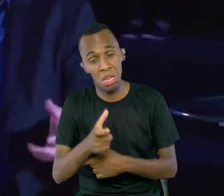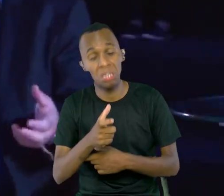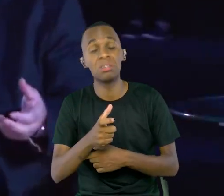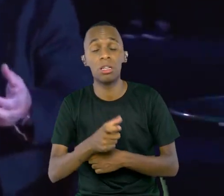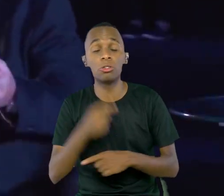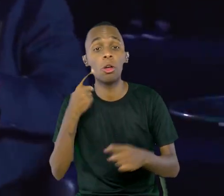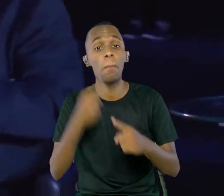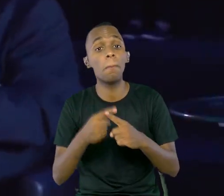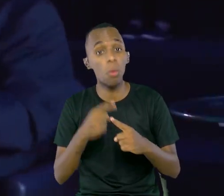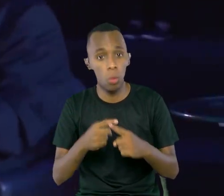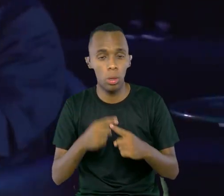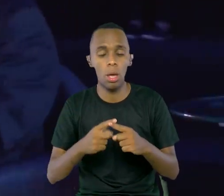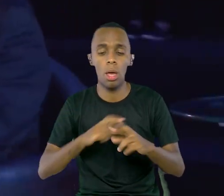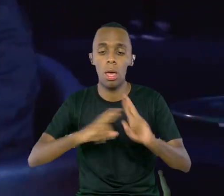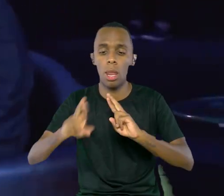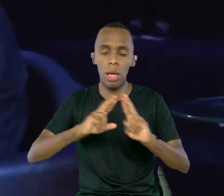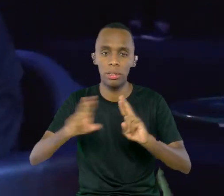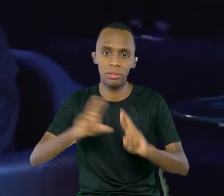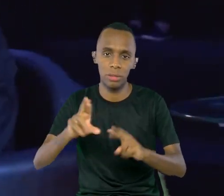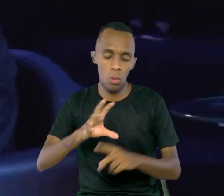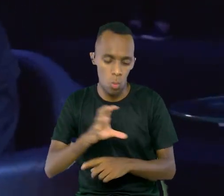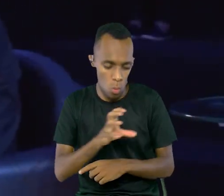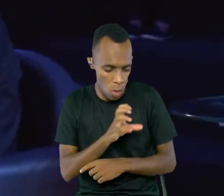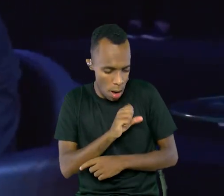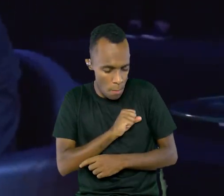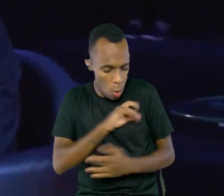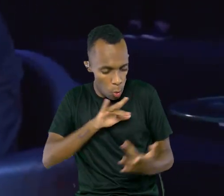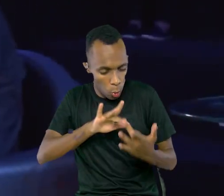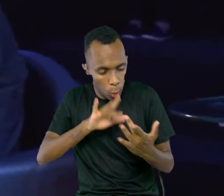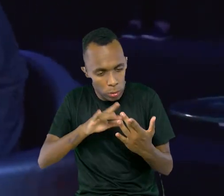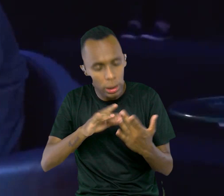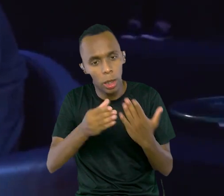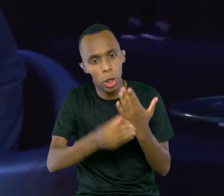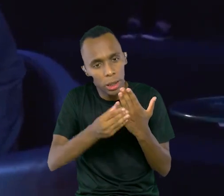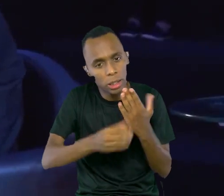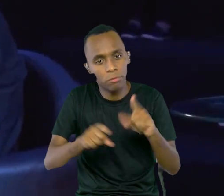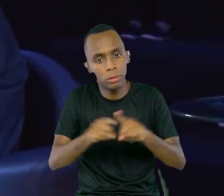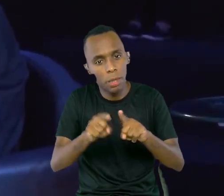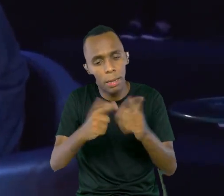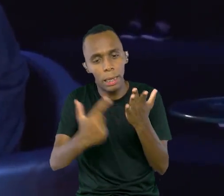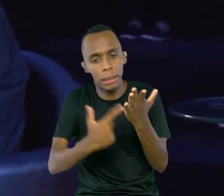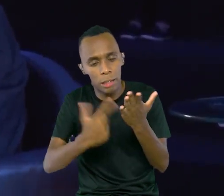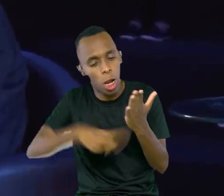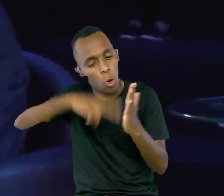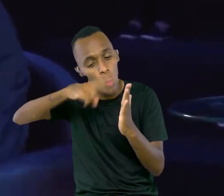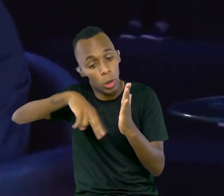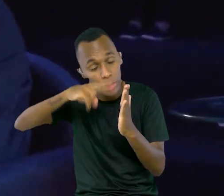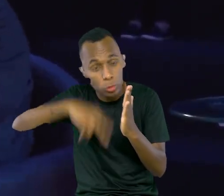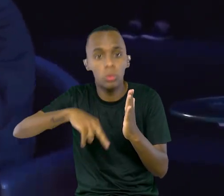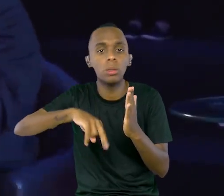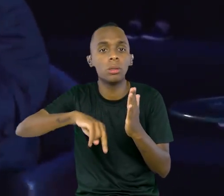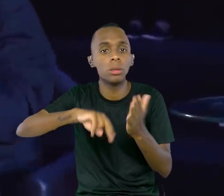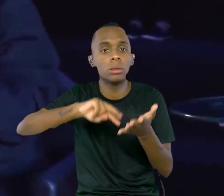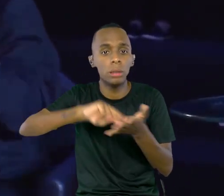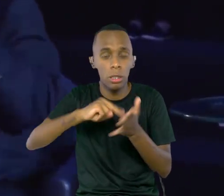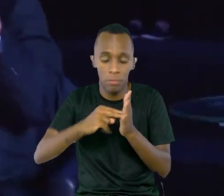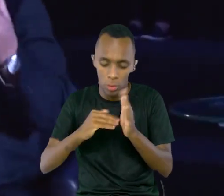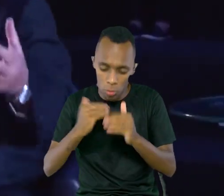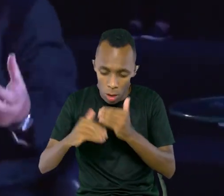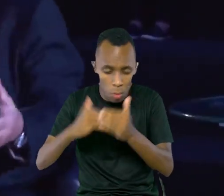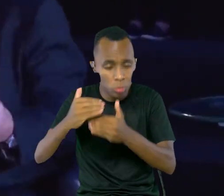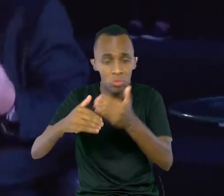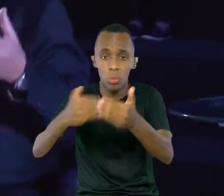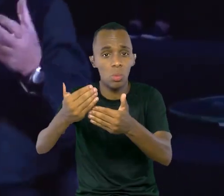E é interessante porque a relação amorosa com os livros, com a literatura, com a leitura, ela vai